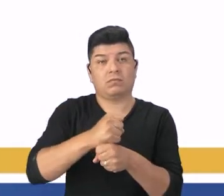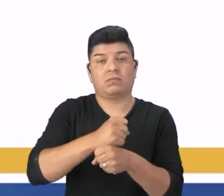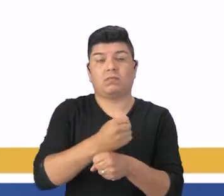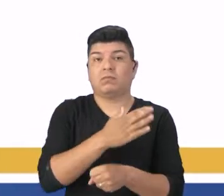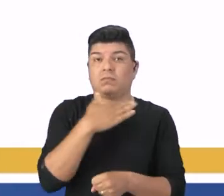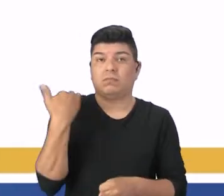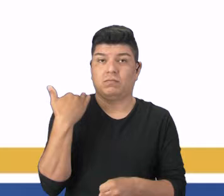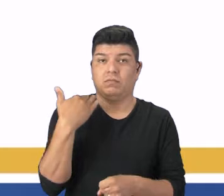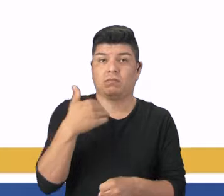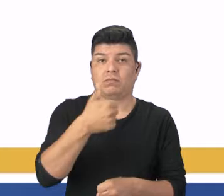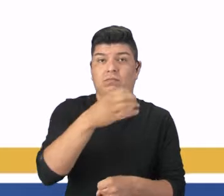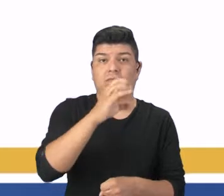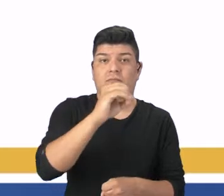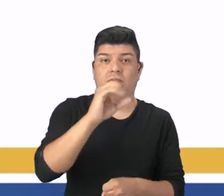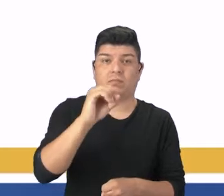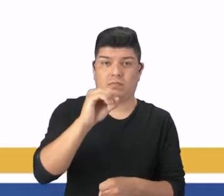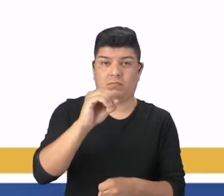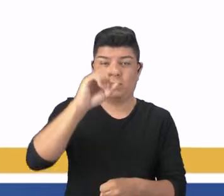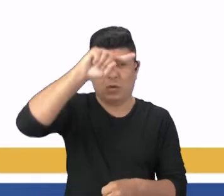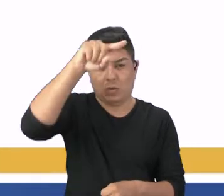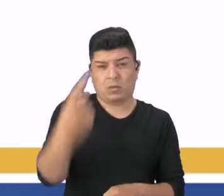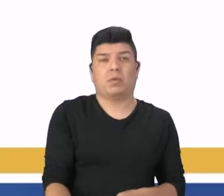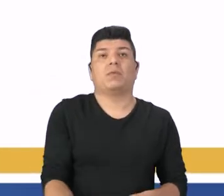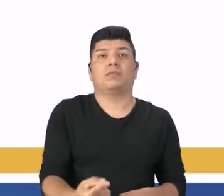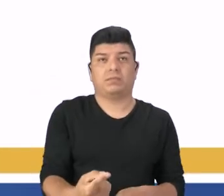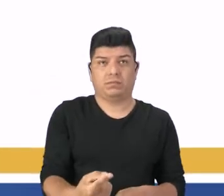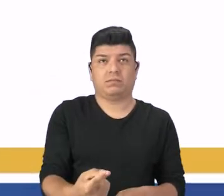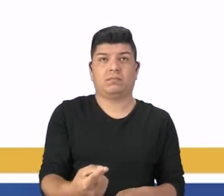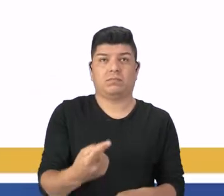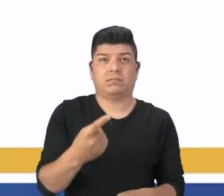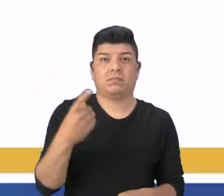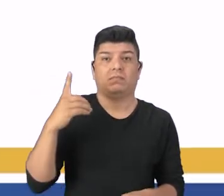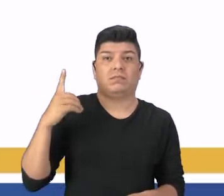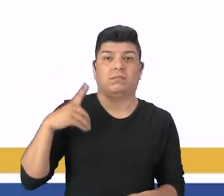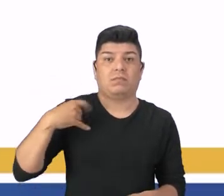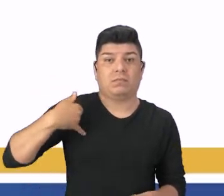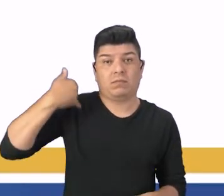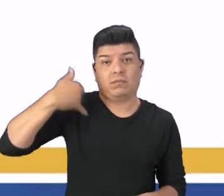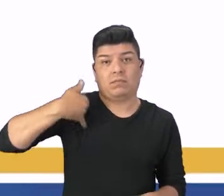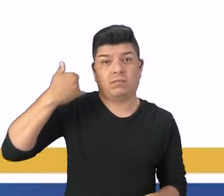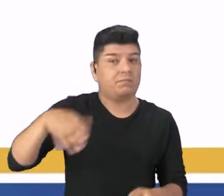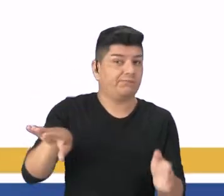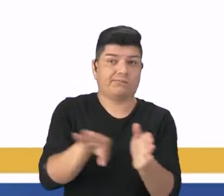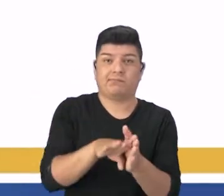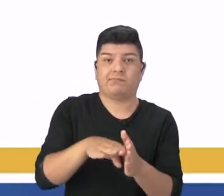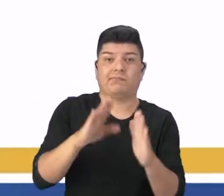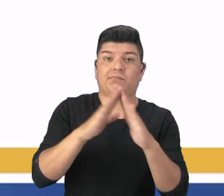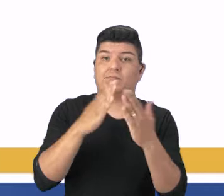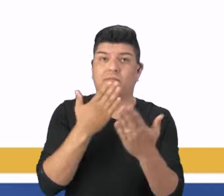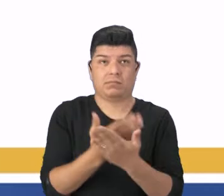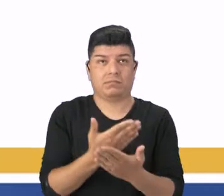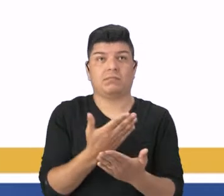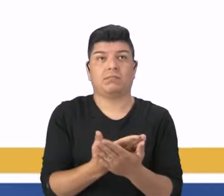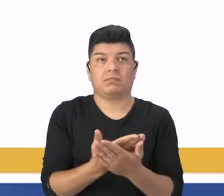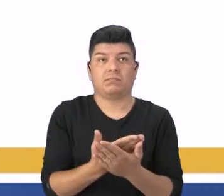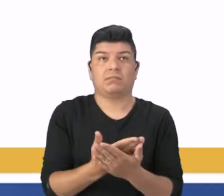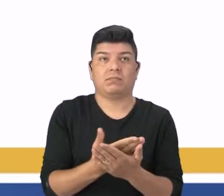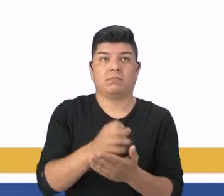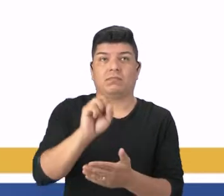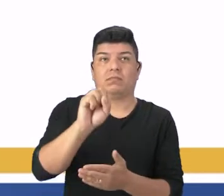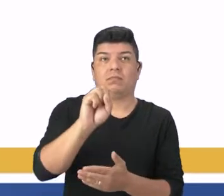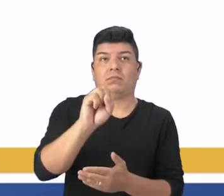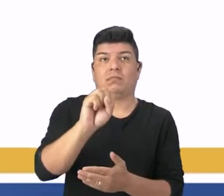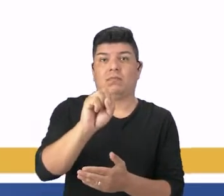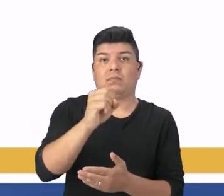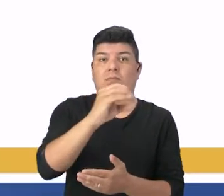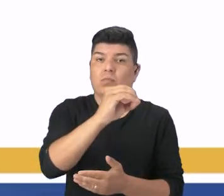de 100 milhões de crianças em idade escolar primária não chegam à escola. Impressiona também saber que 800 milhões de